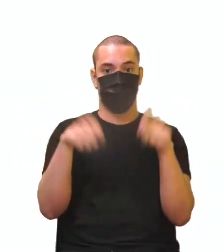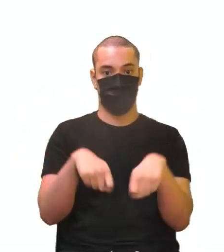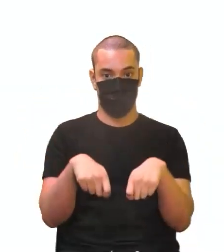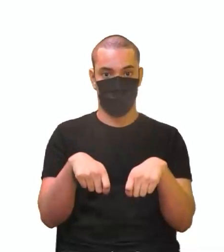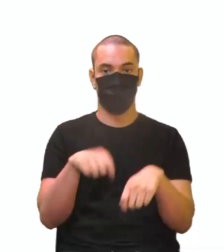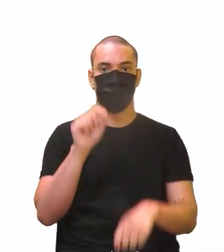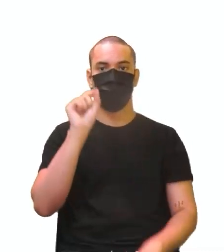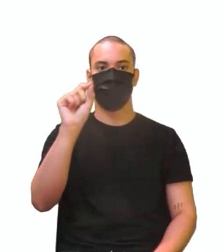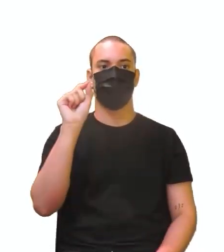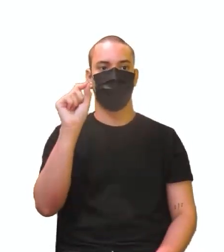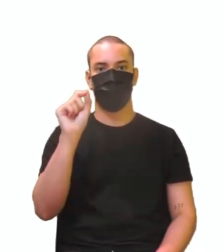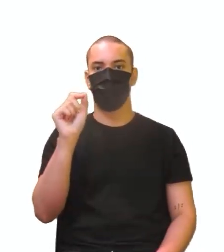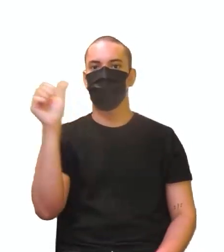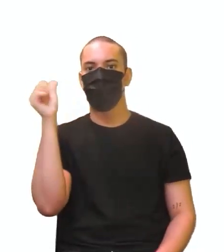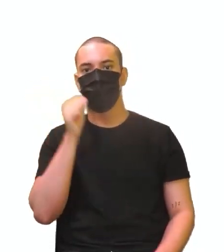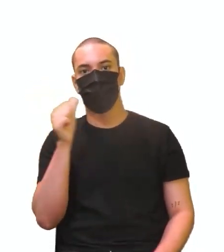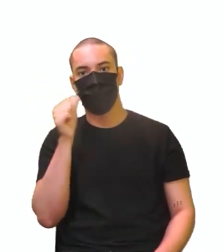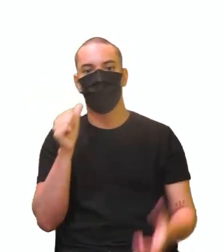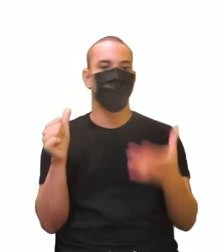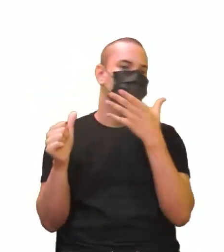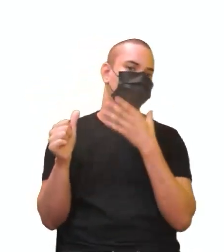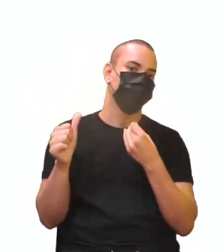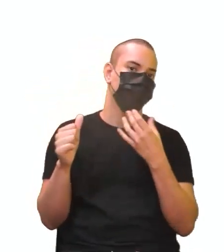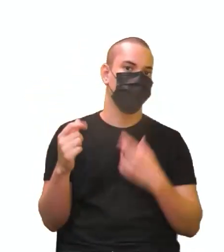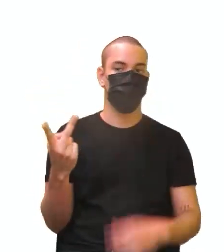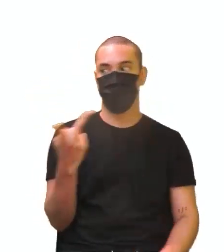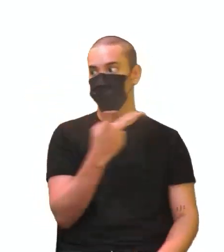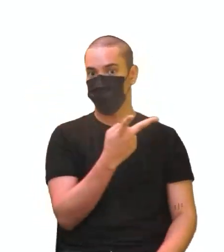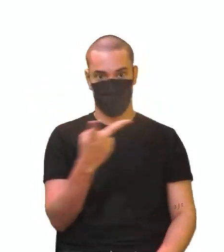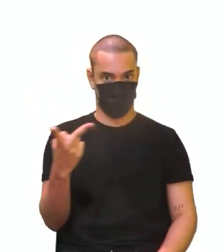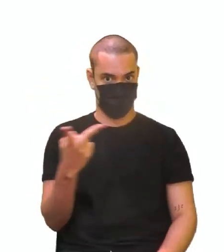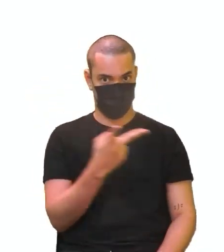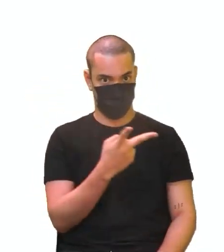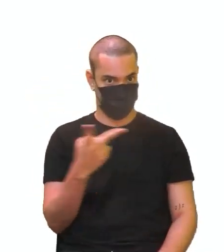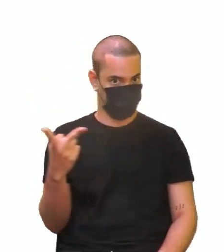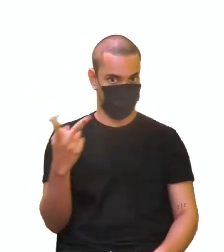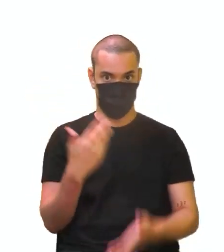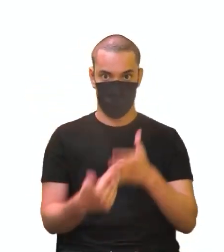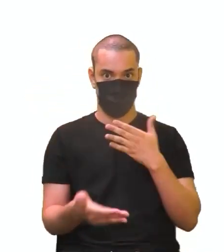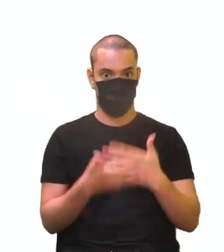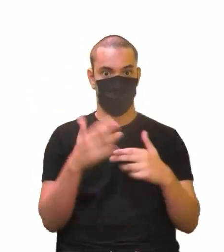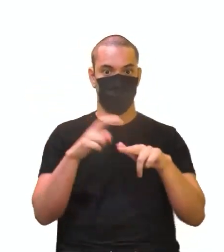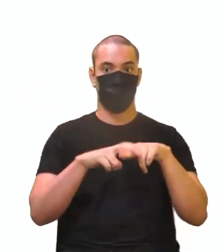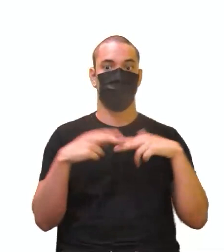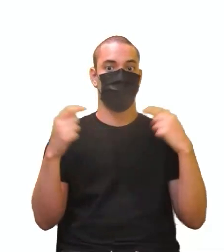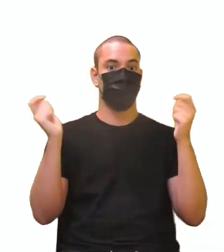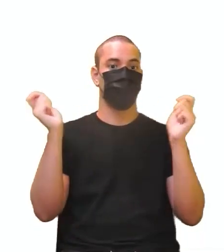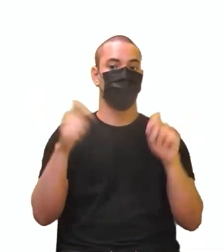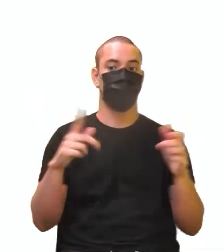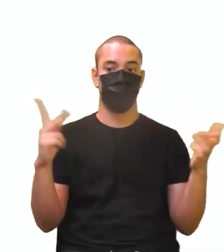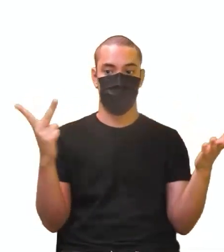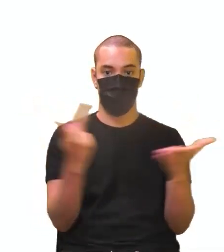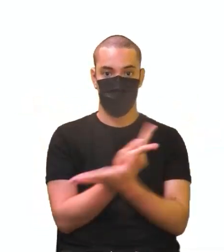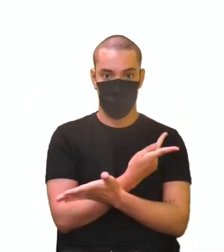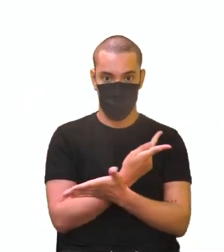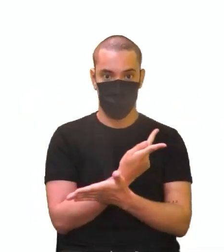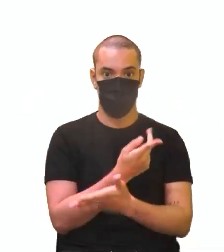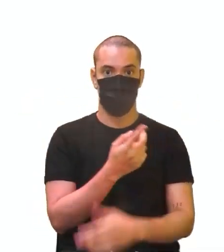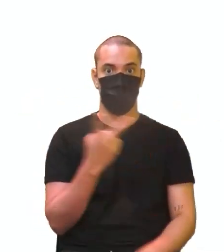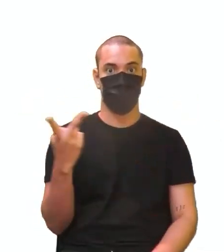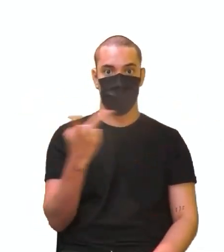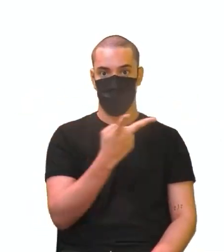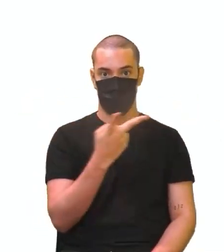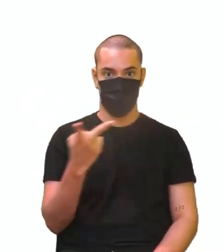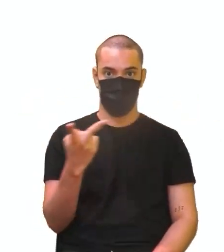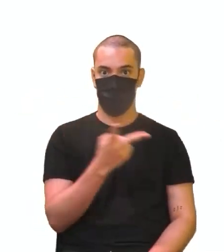o seu filho do sexo masculino ou do sexo feminino. Então, a probabilidade desse evento acontecer, desses